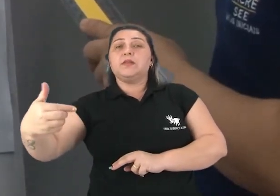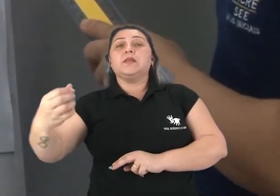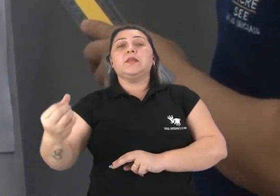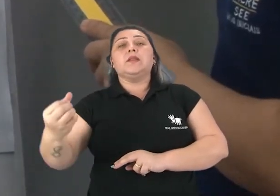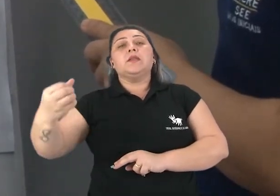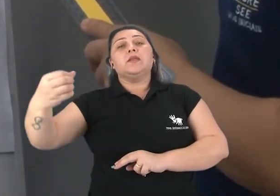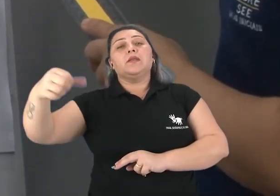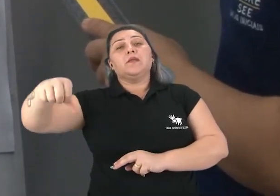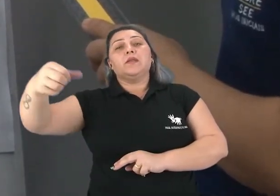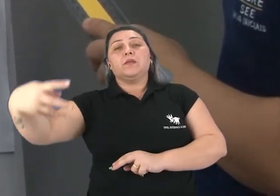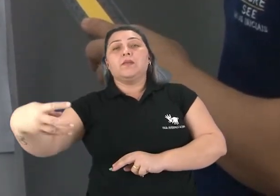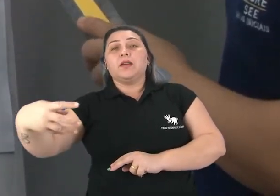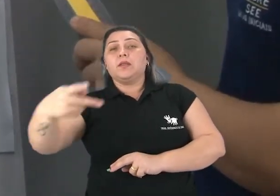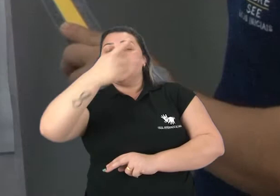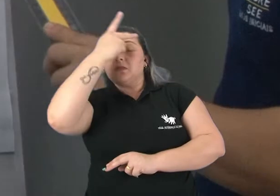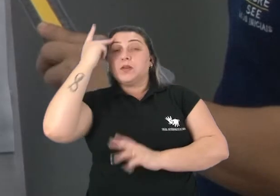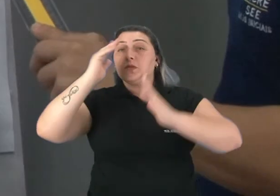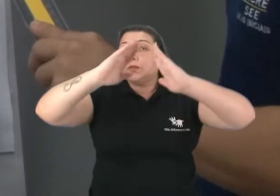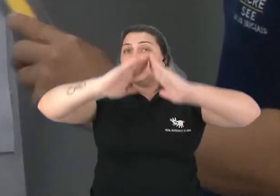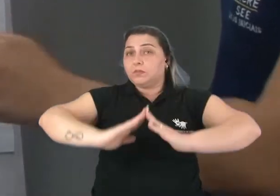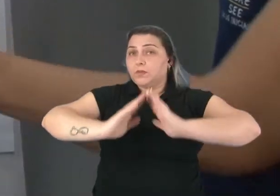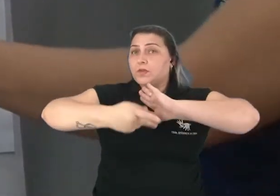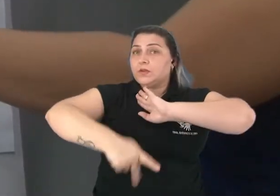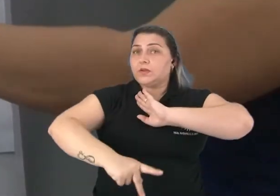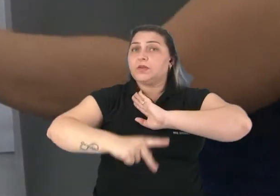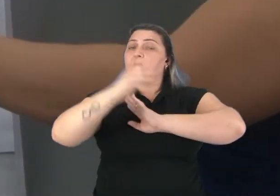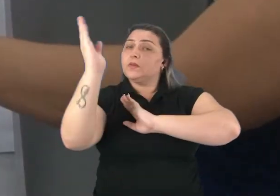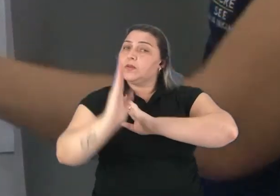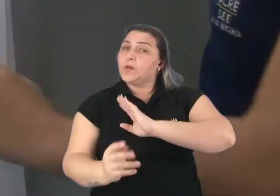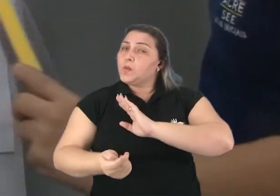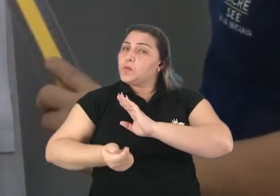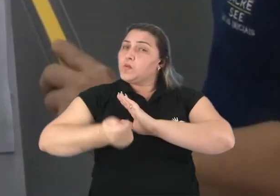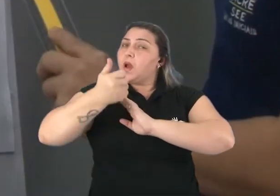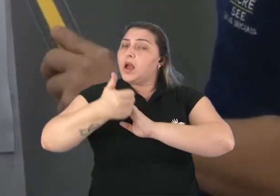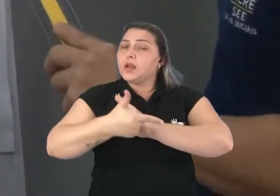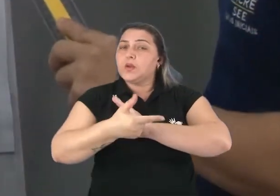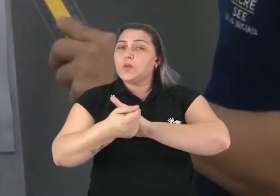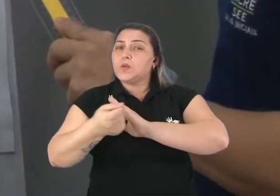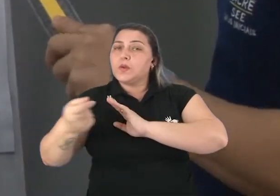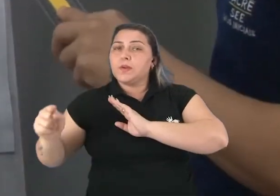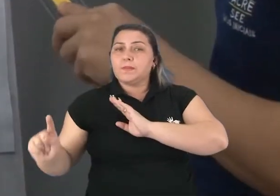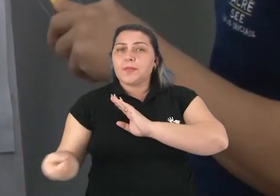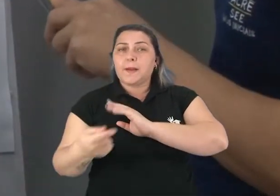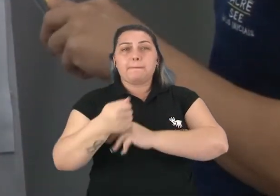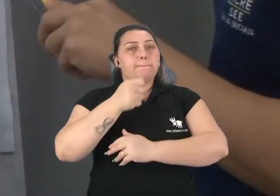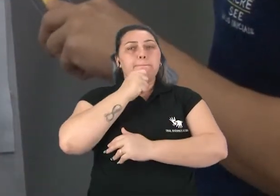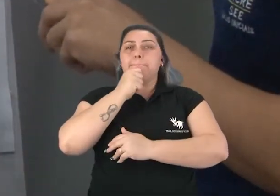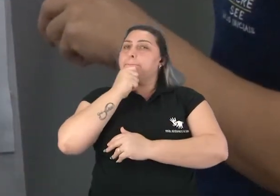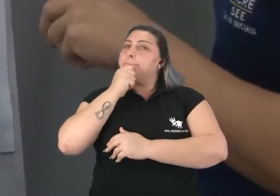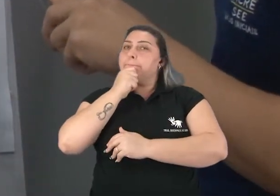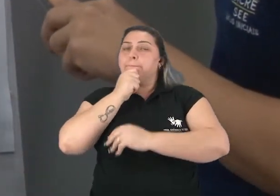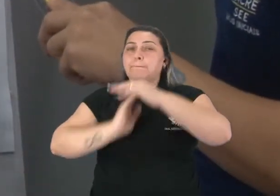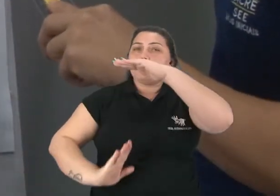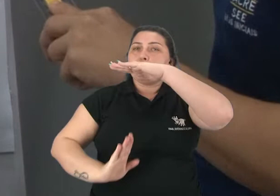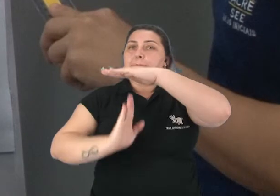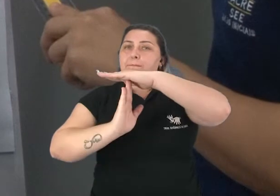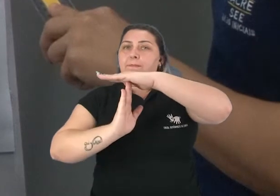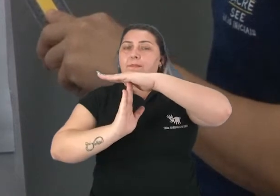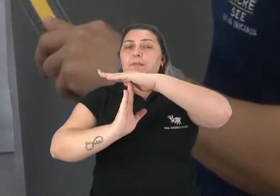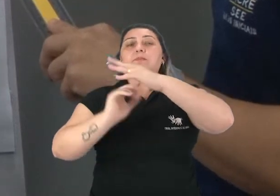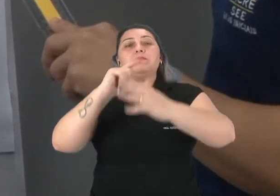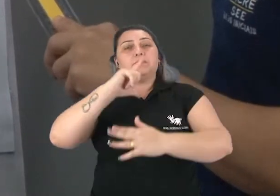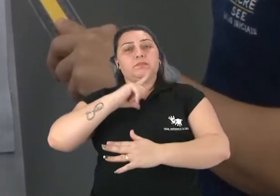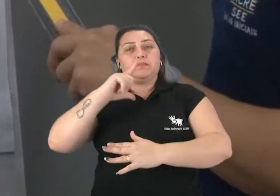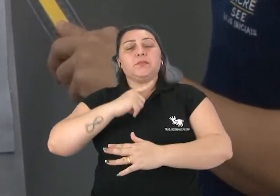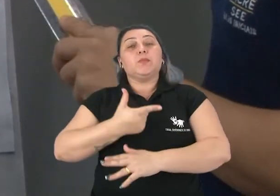732.694 habitantes. Ok? Porque ele está quase a 200 milhões, mas ainda não atingiu aqui a barra, exatamente onde está